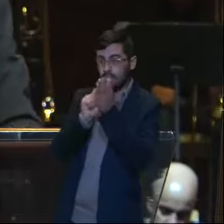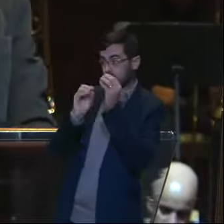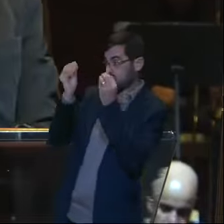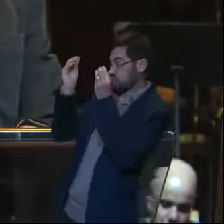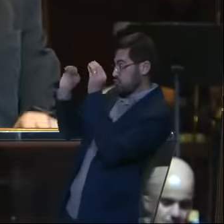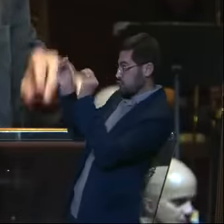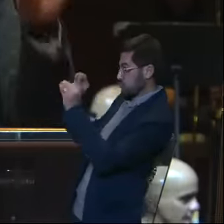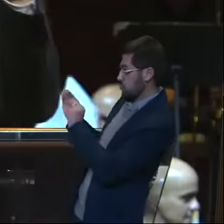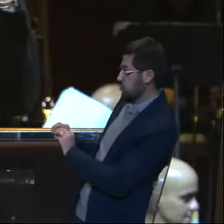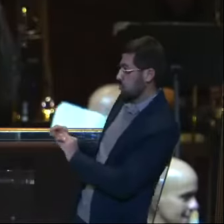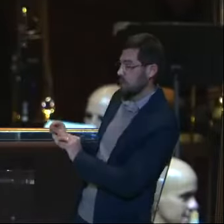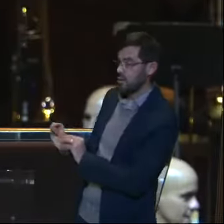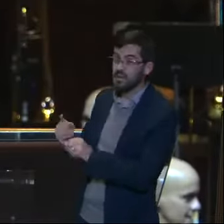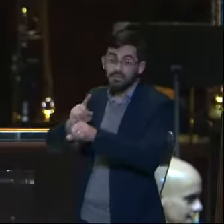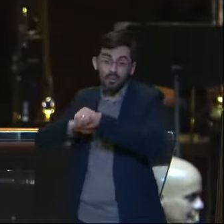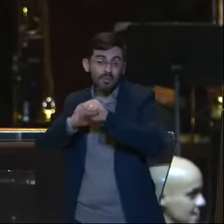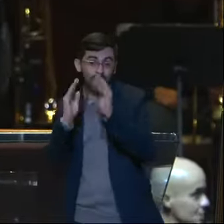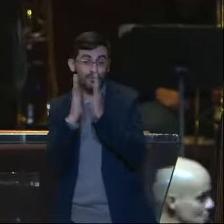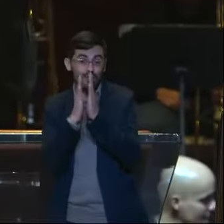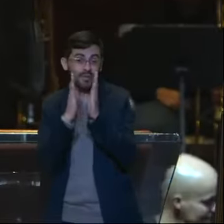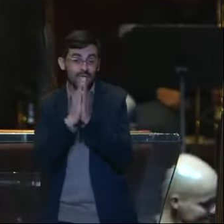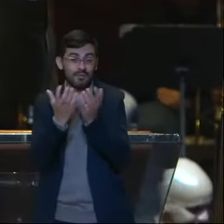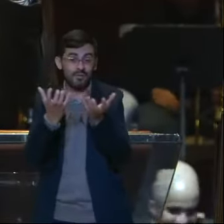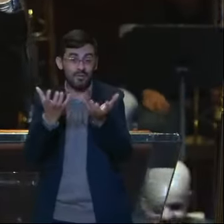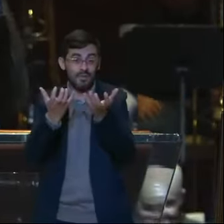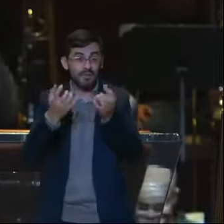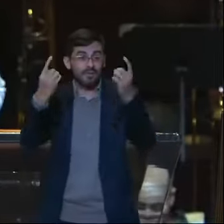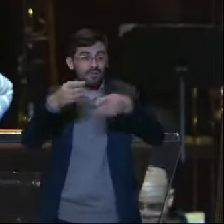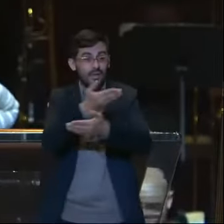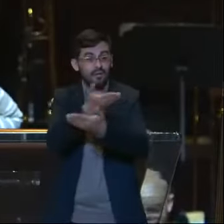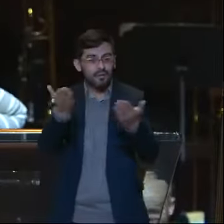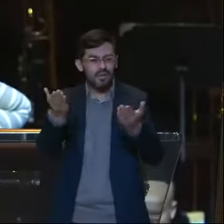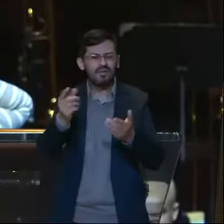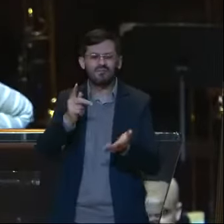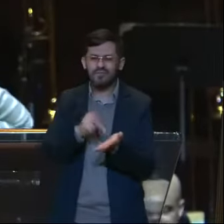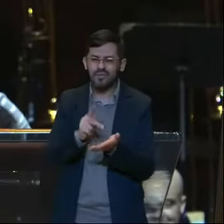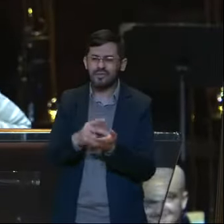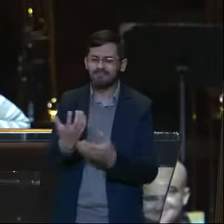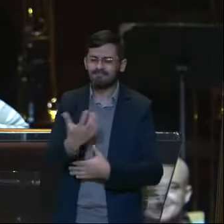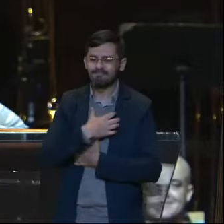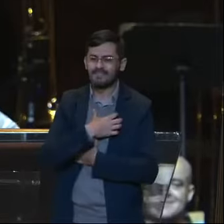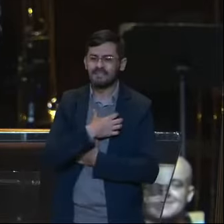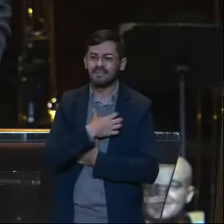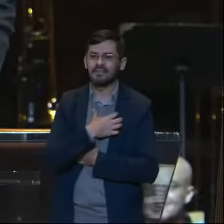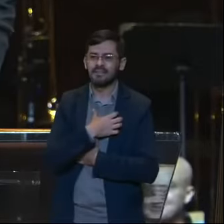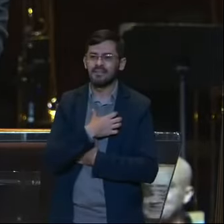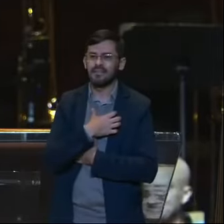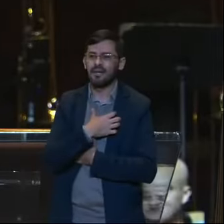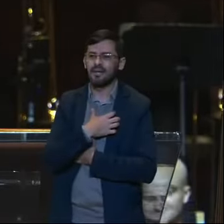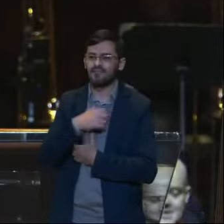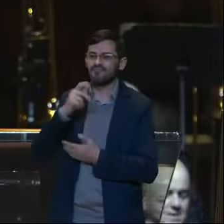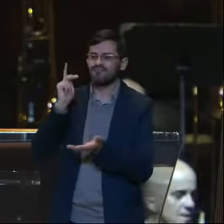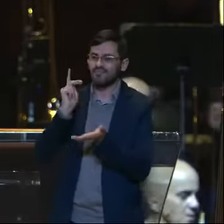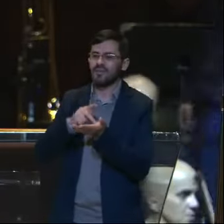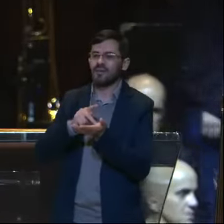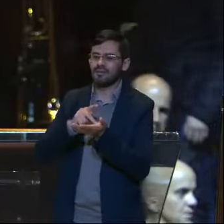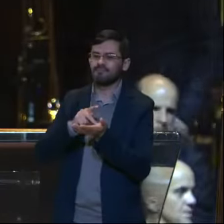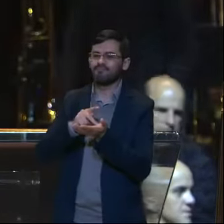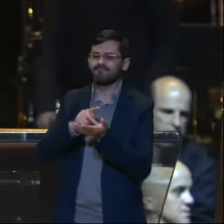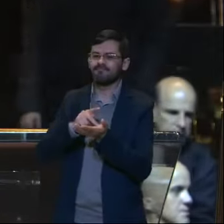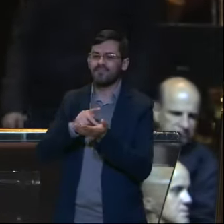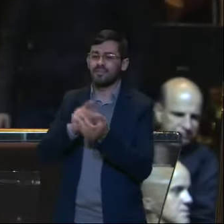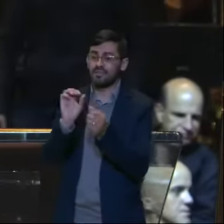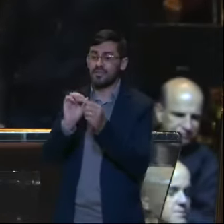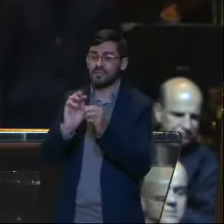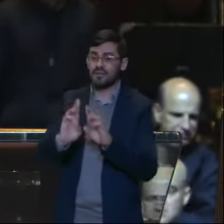aqui. Esse é um momento de oração que eu queria te desafiar, você responder a essa palavra de Deus. Diferentes,